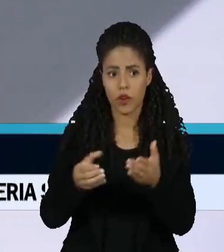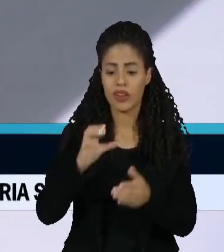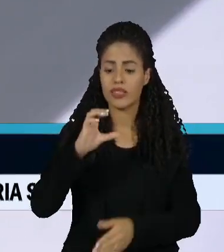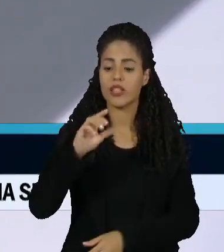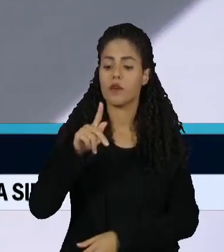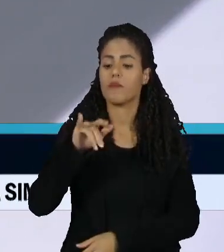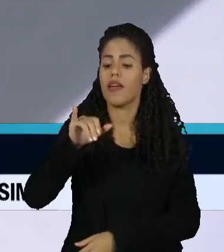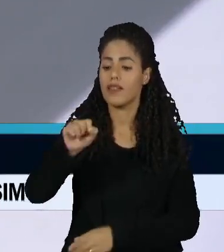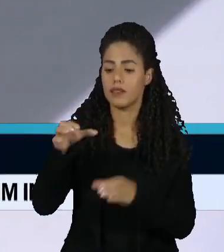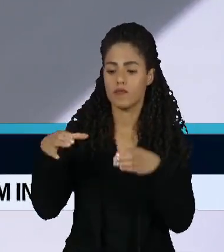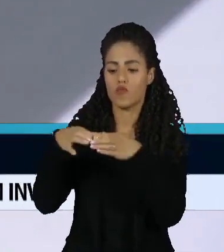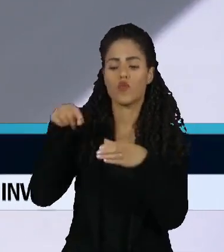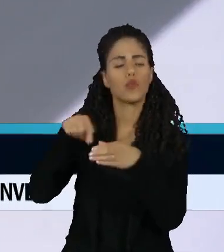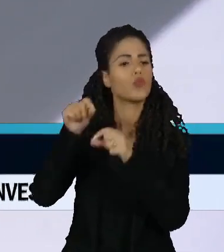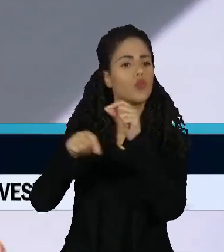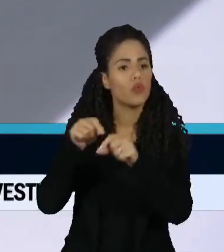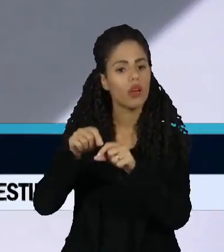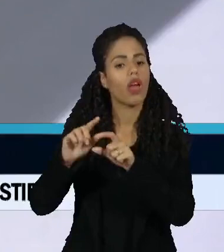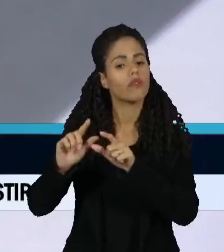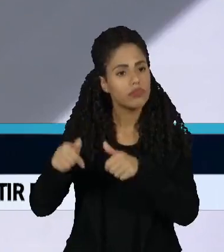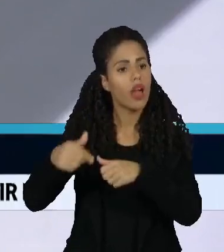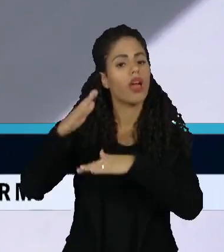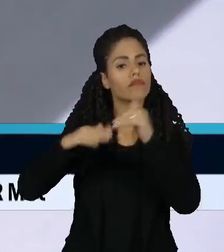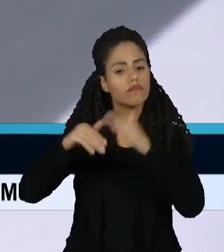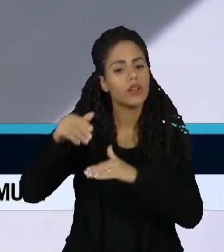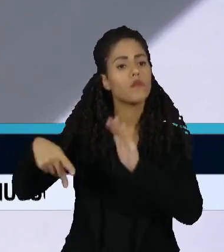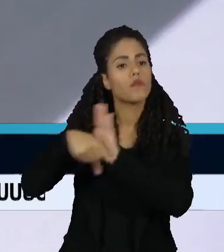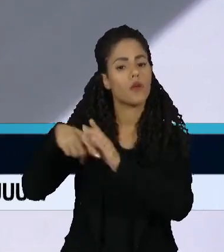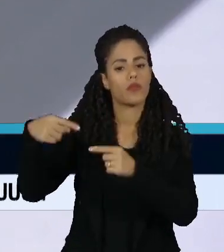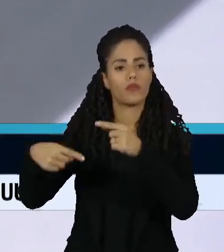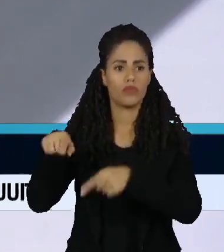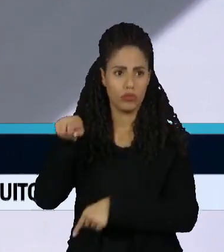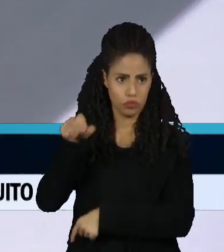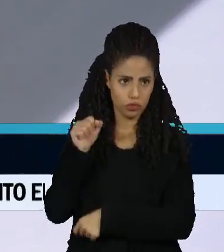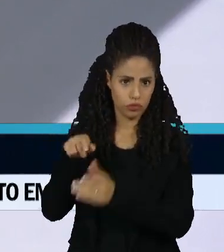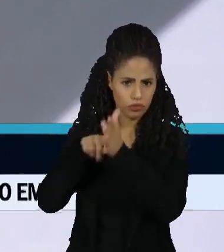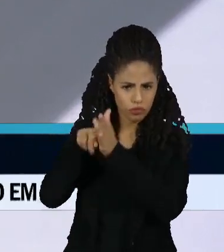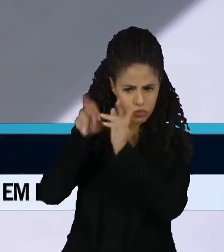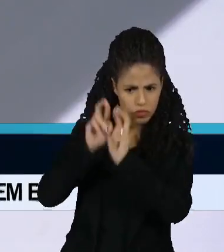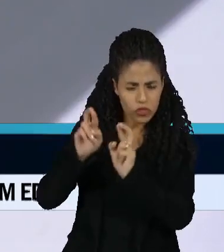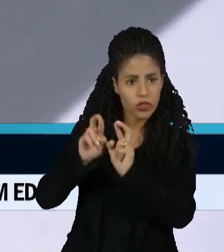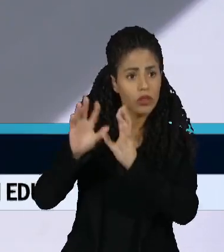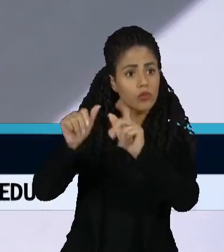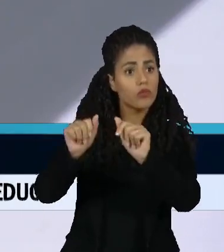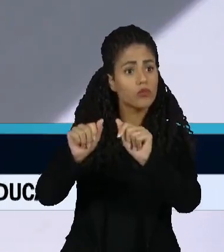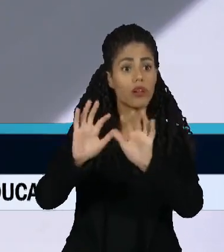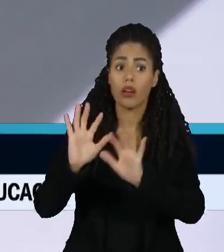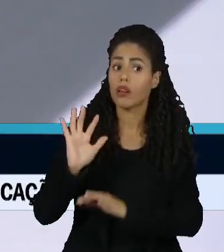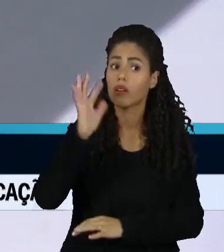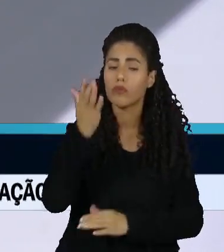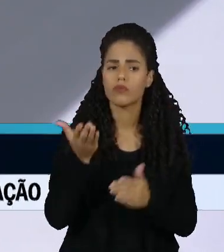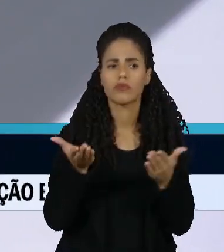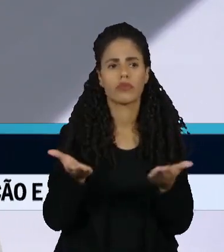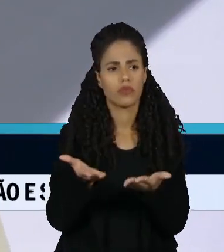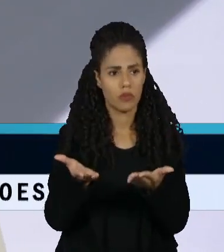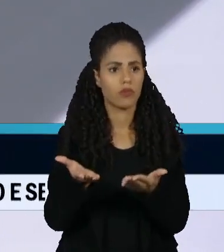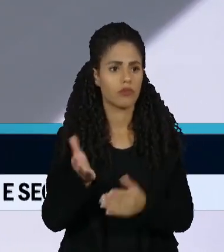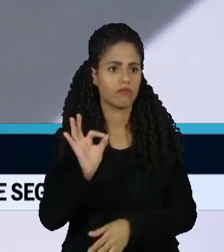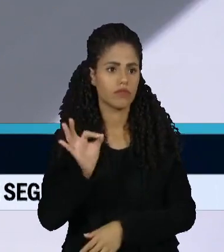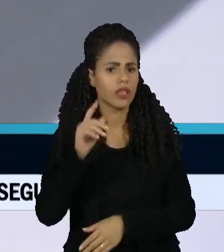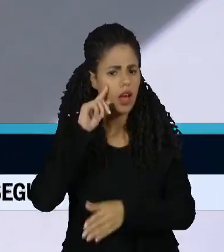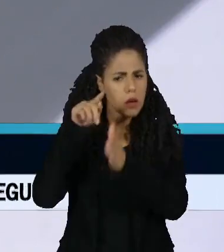são atividades políticas, basicamente. E enquanto estão acontecendo